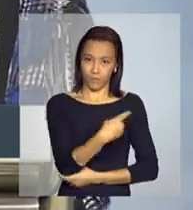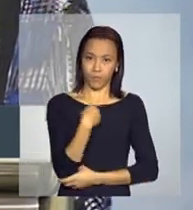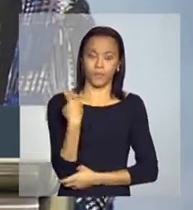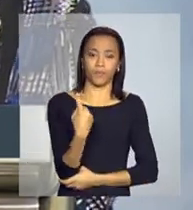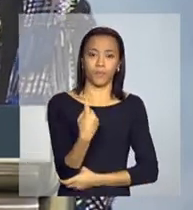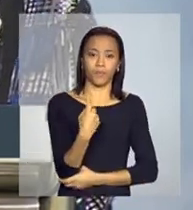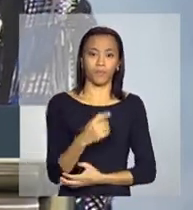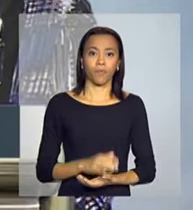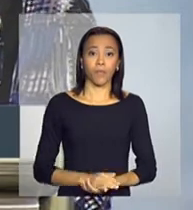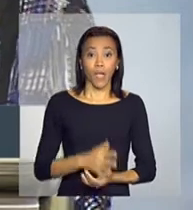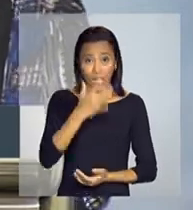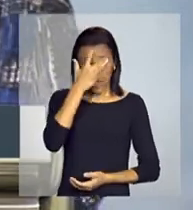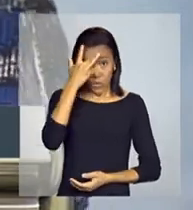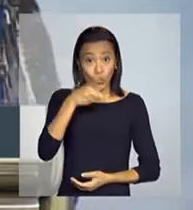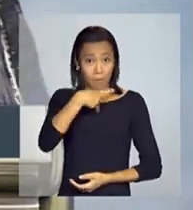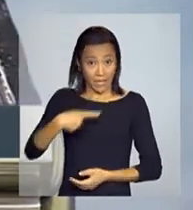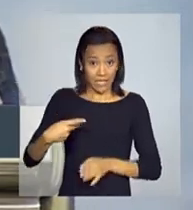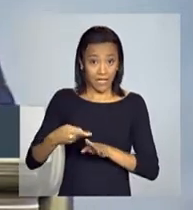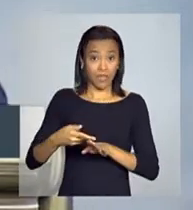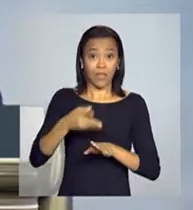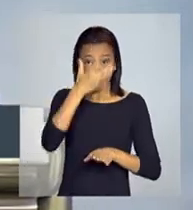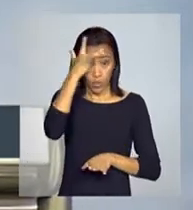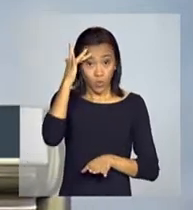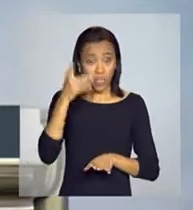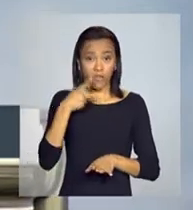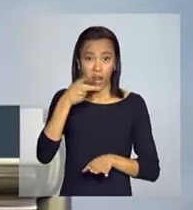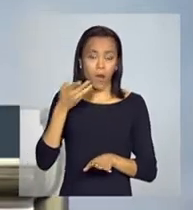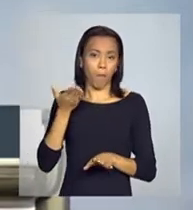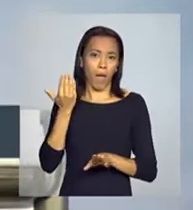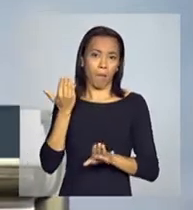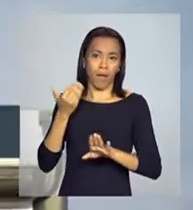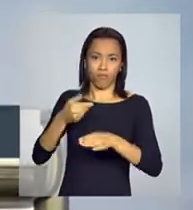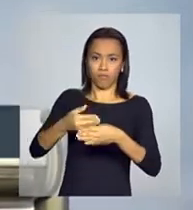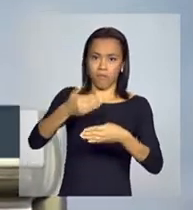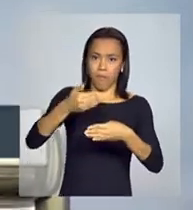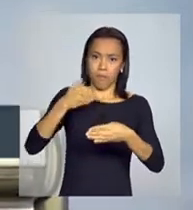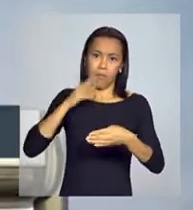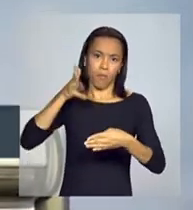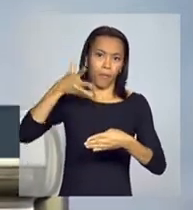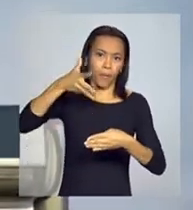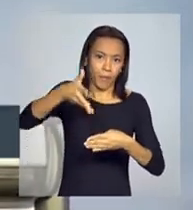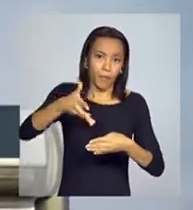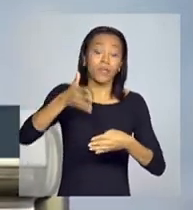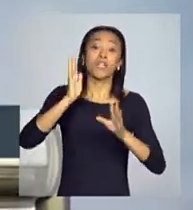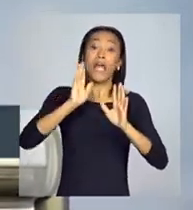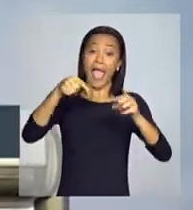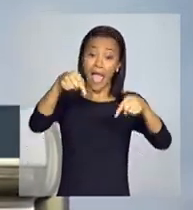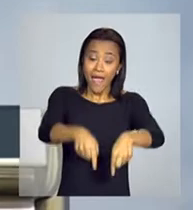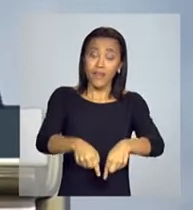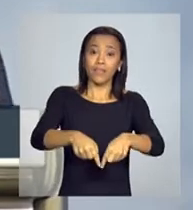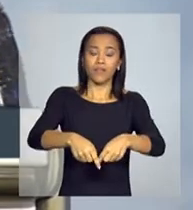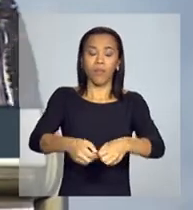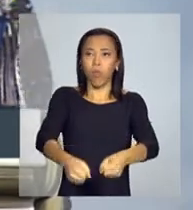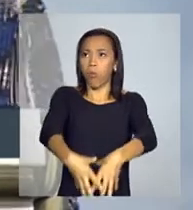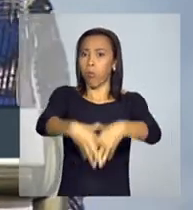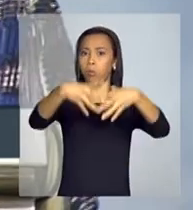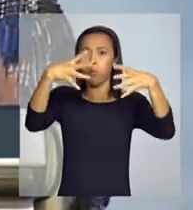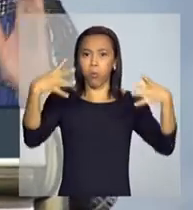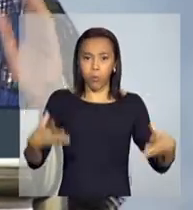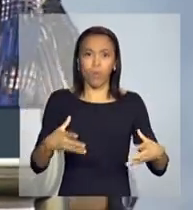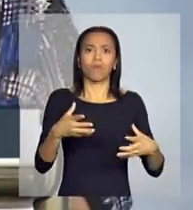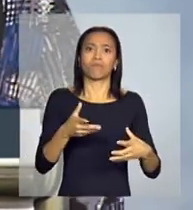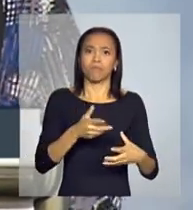Os que me antecederam já falaram que essa é uma das maiores obras de infraestrutura